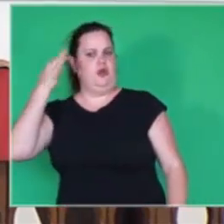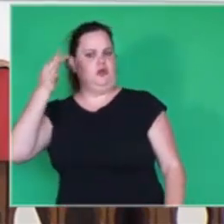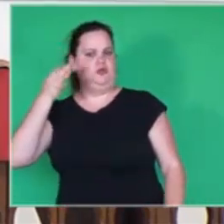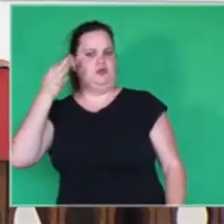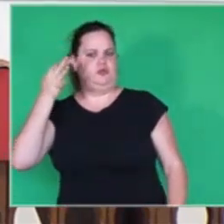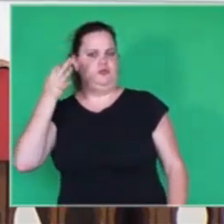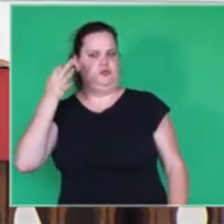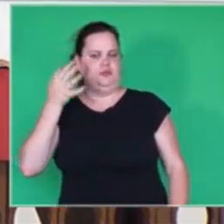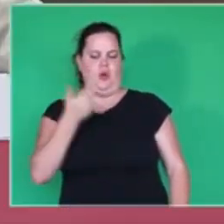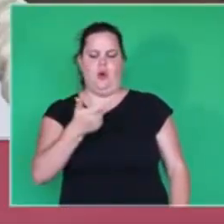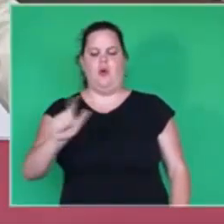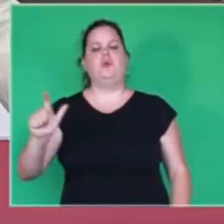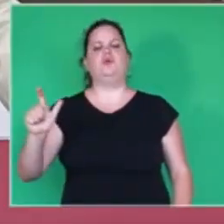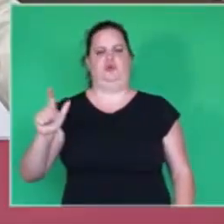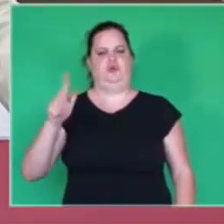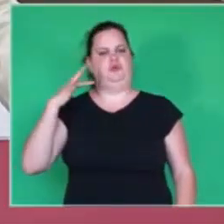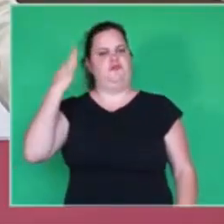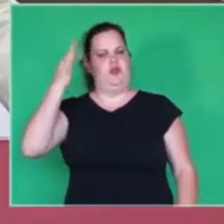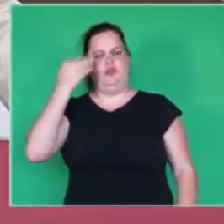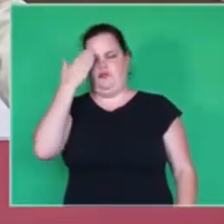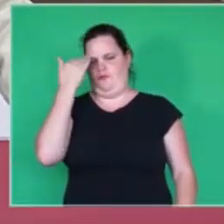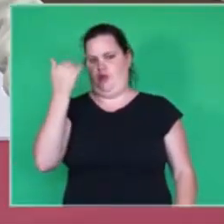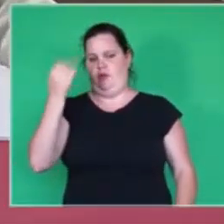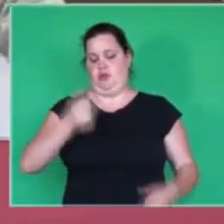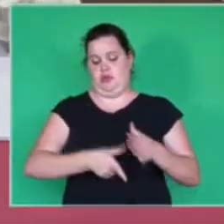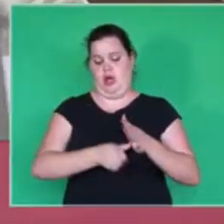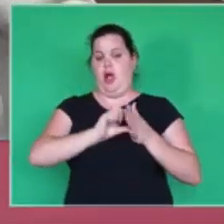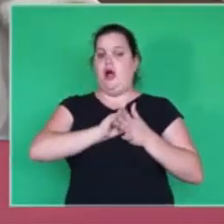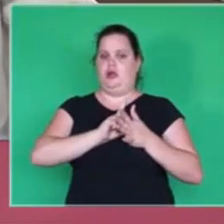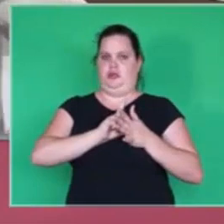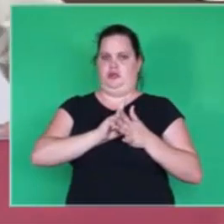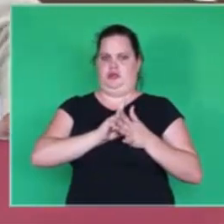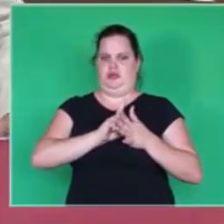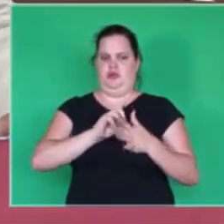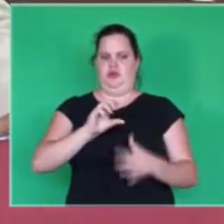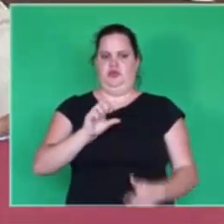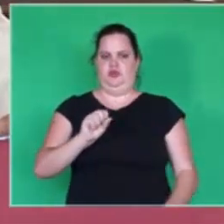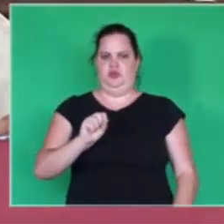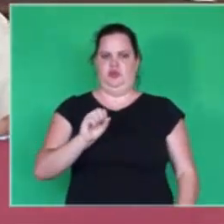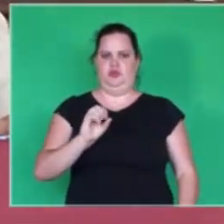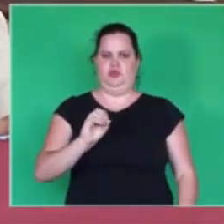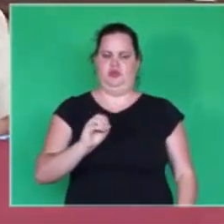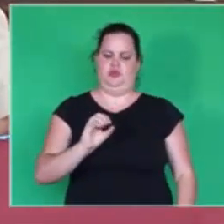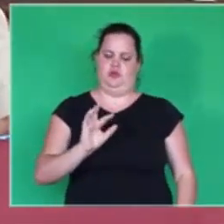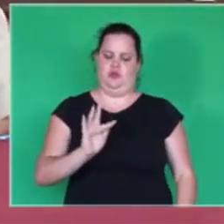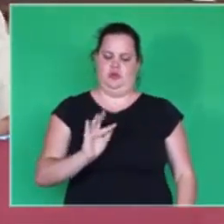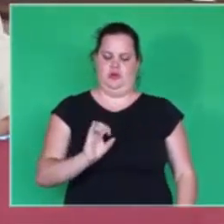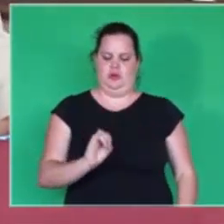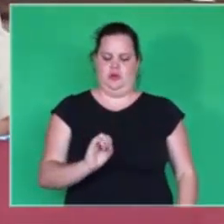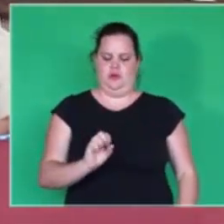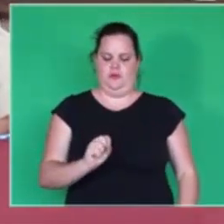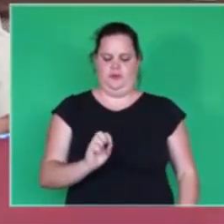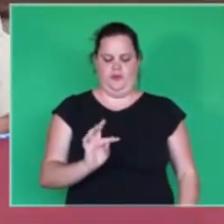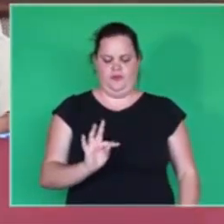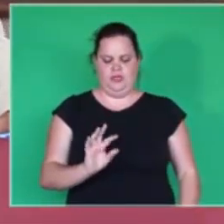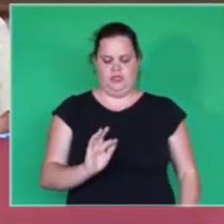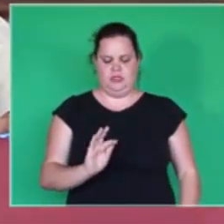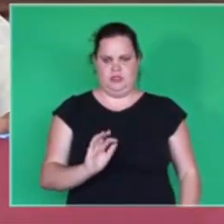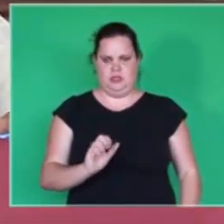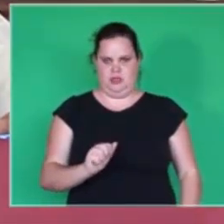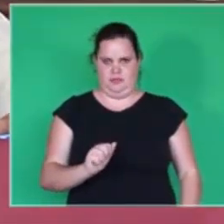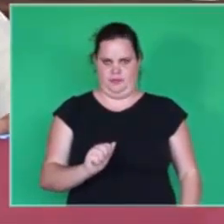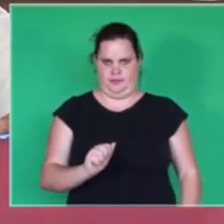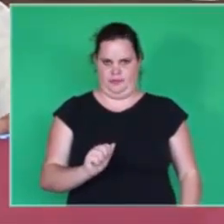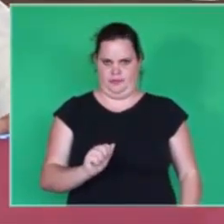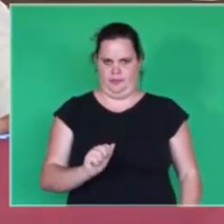Outros filósofos vieram antes desses, mas eles tinham pouca, vamos